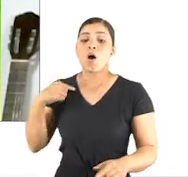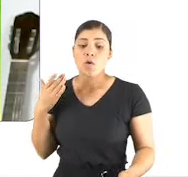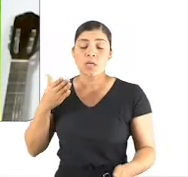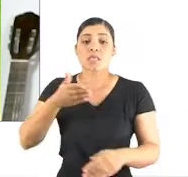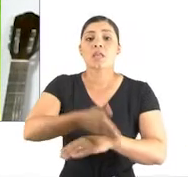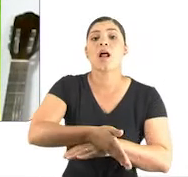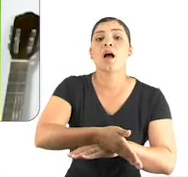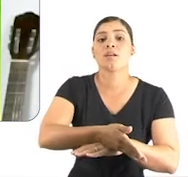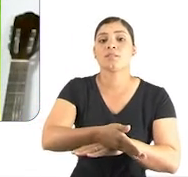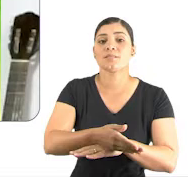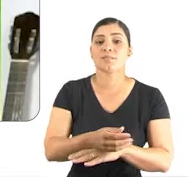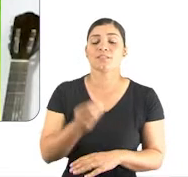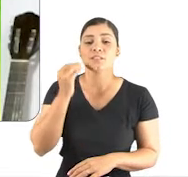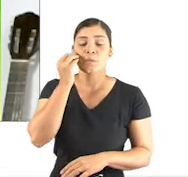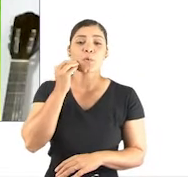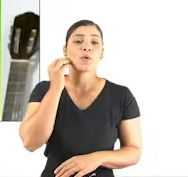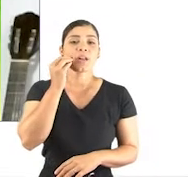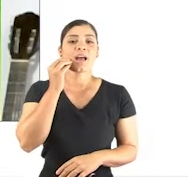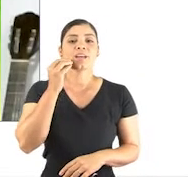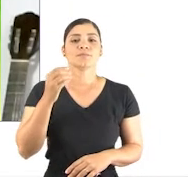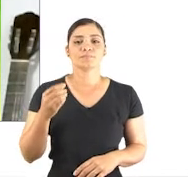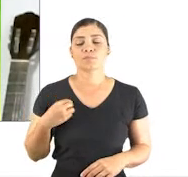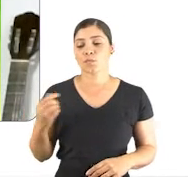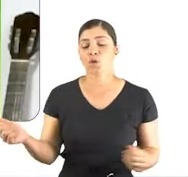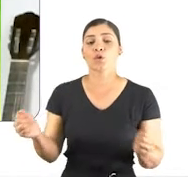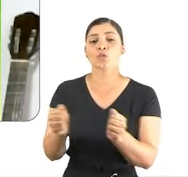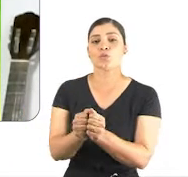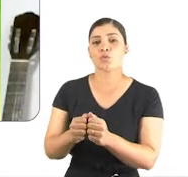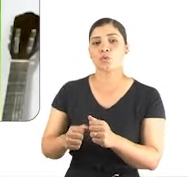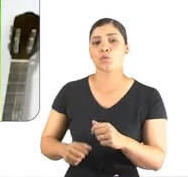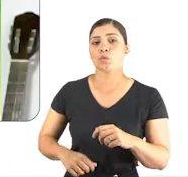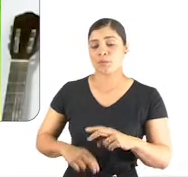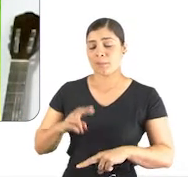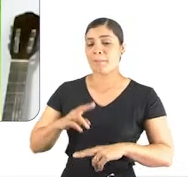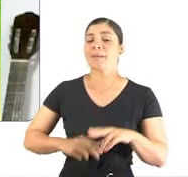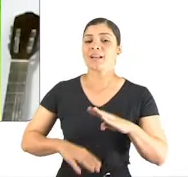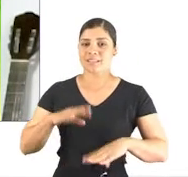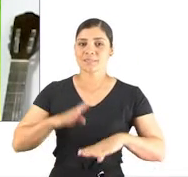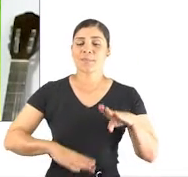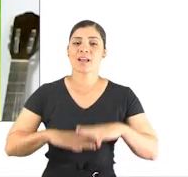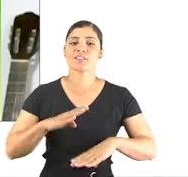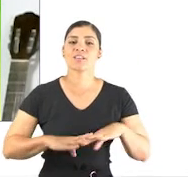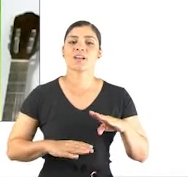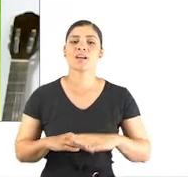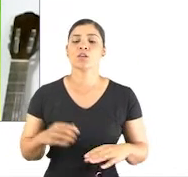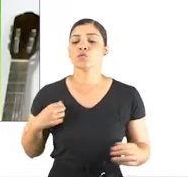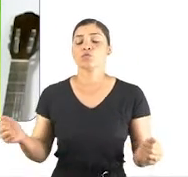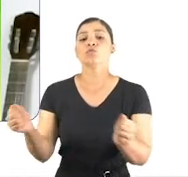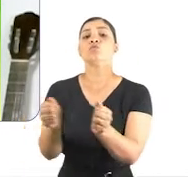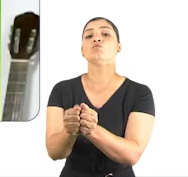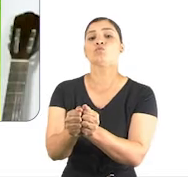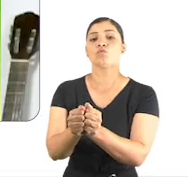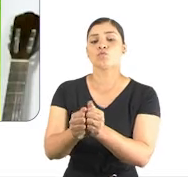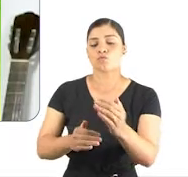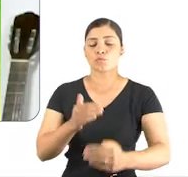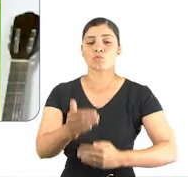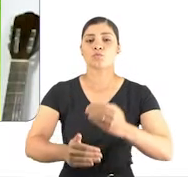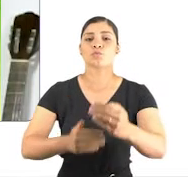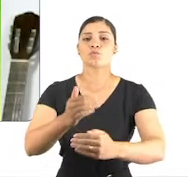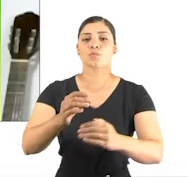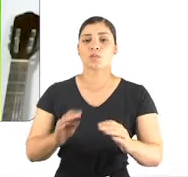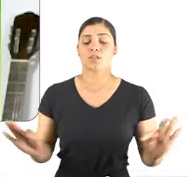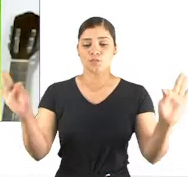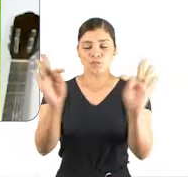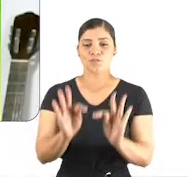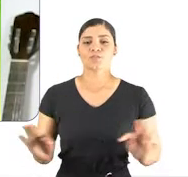foi fantástica, pelo lado da Smart, participar junto à Klabin nessa jornada de transformação digital